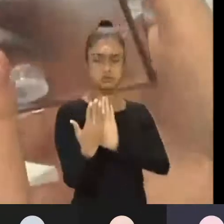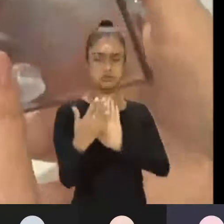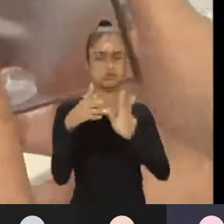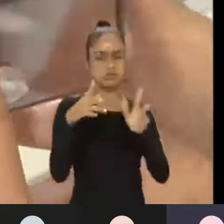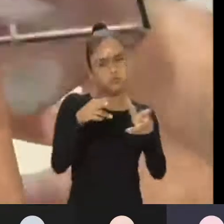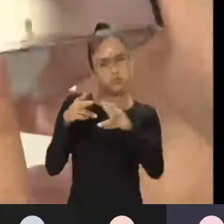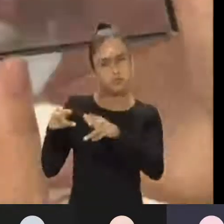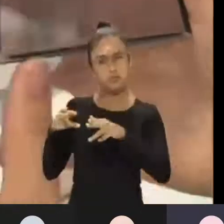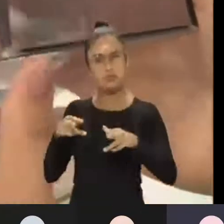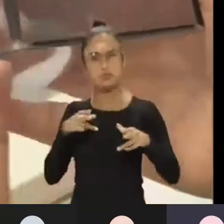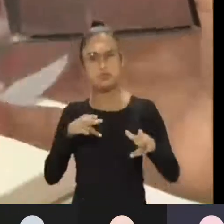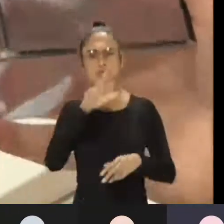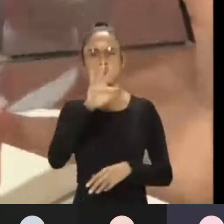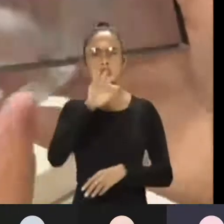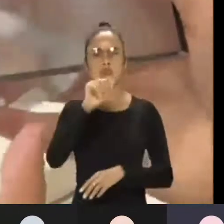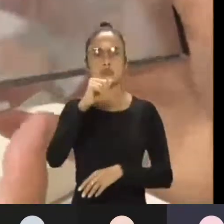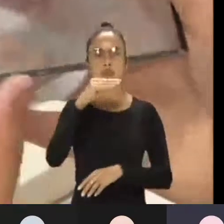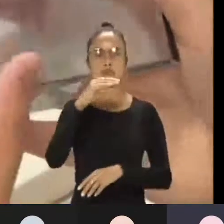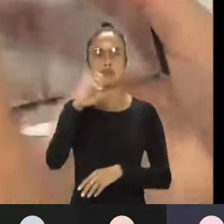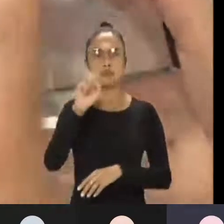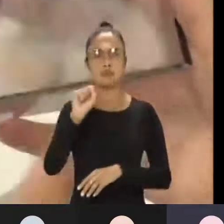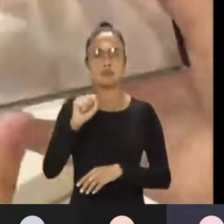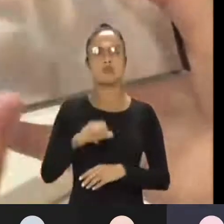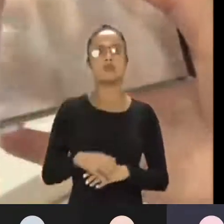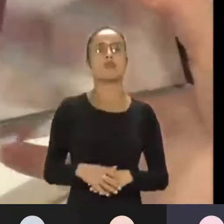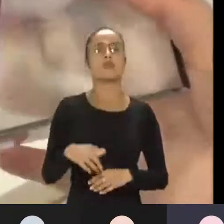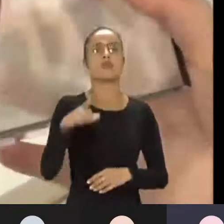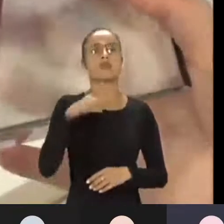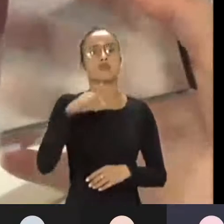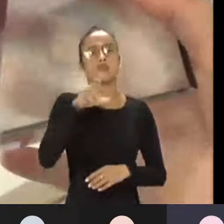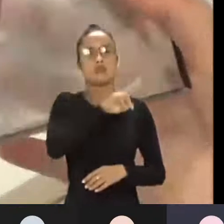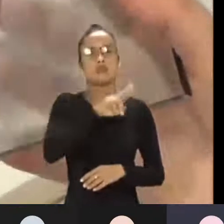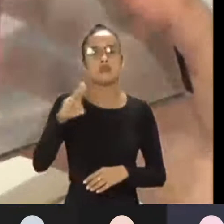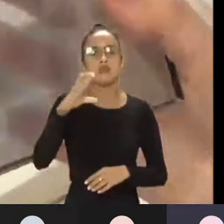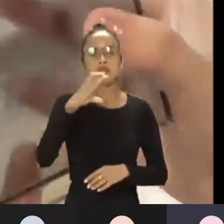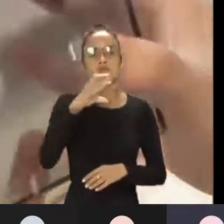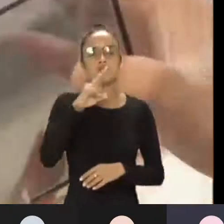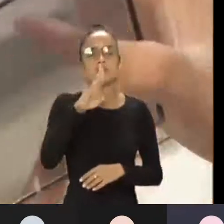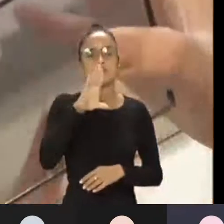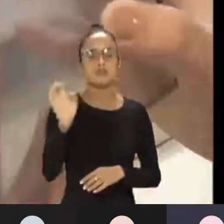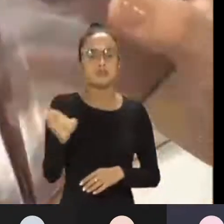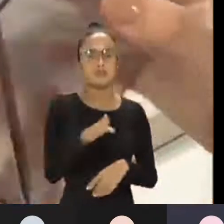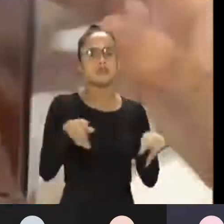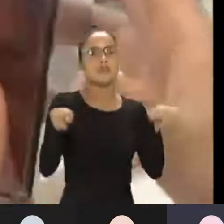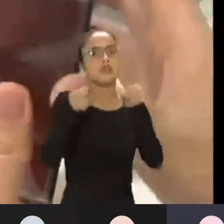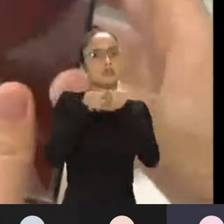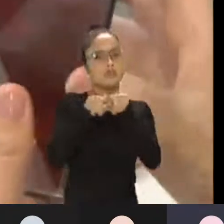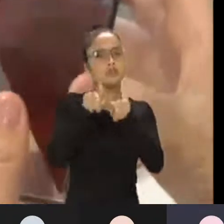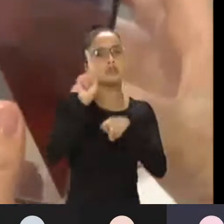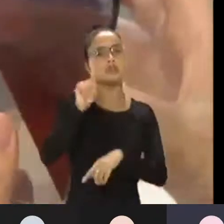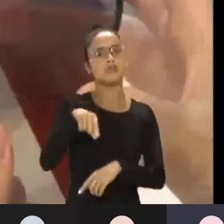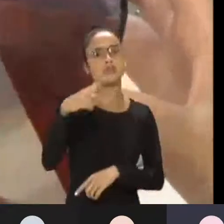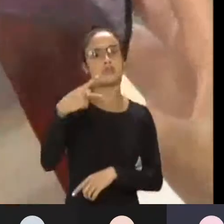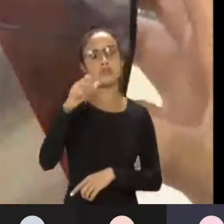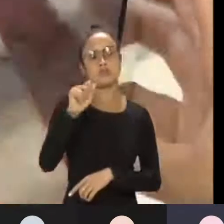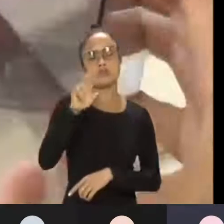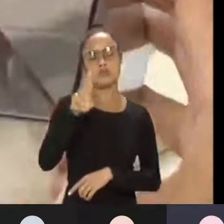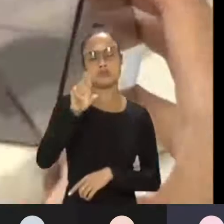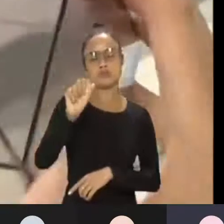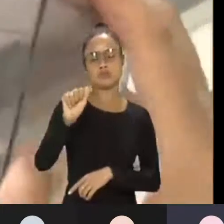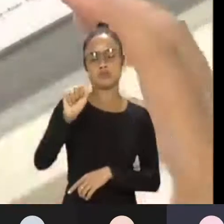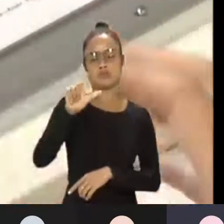objetos, ele tem, é chamado de cubo, mas também é um paralelepípedo e também um prisma.